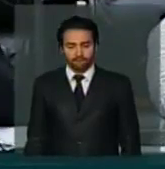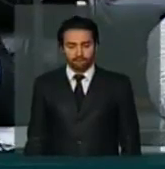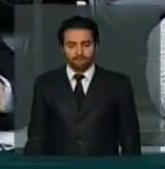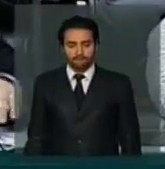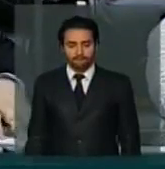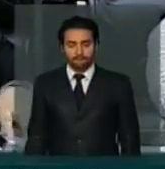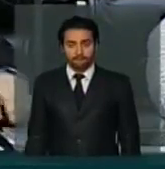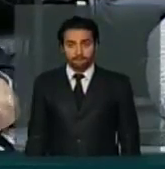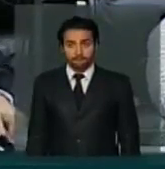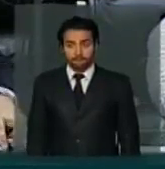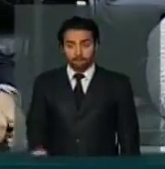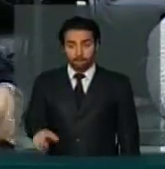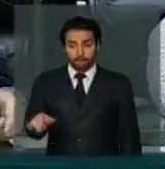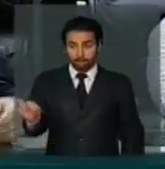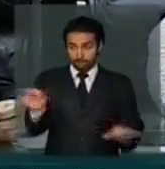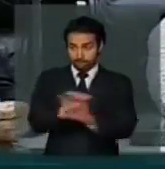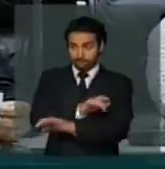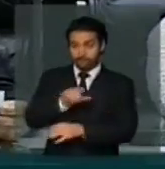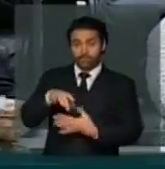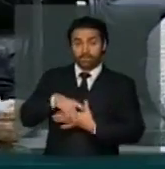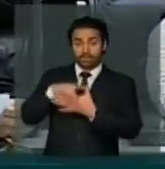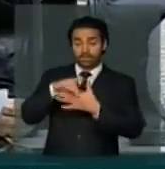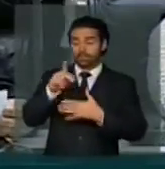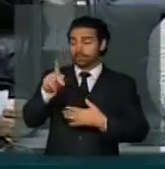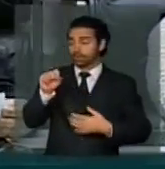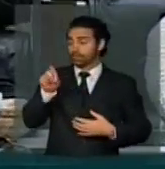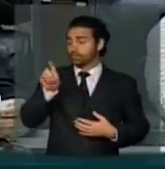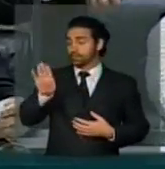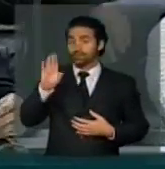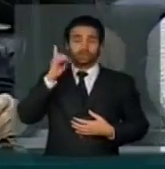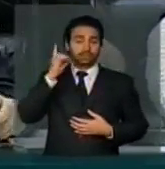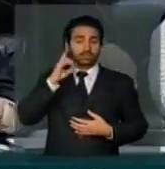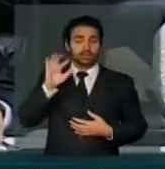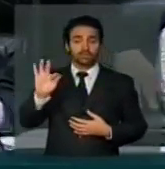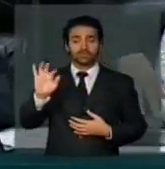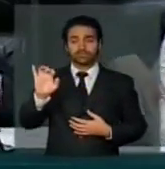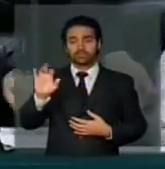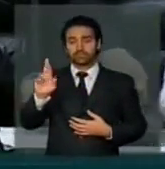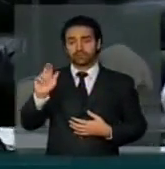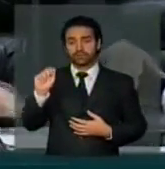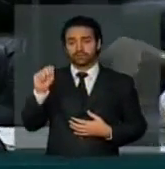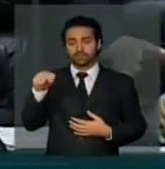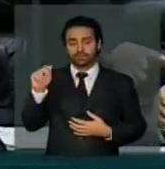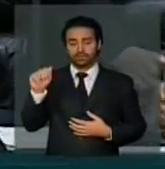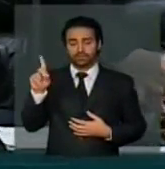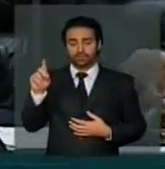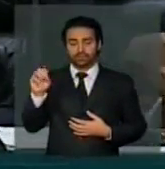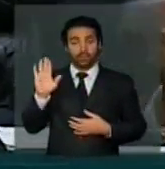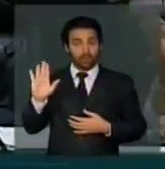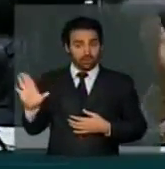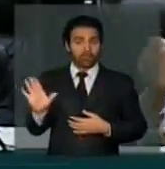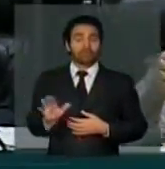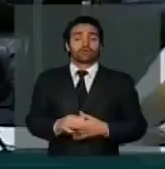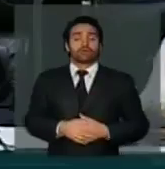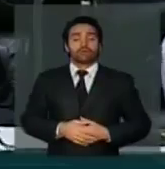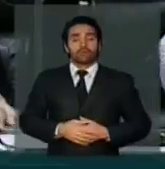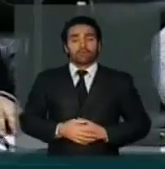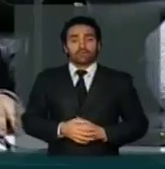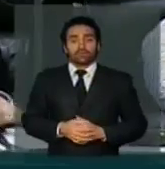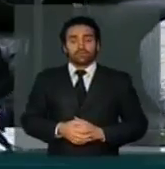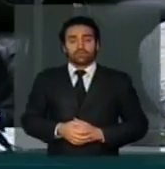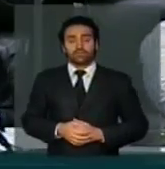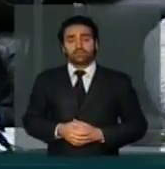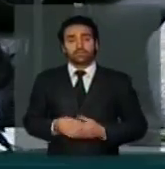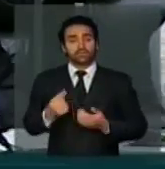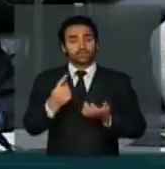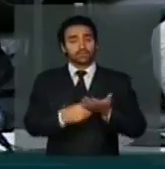Ouvimos então a palavra do líder do PSB, deputado Fernando, e antes de dar prosseguimento às falas, eu